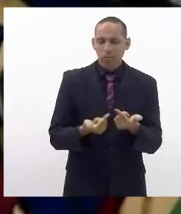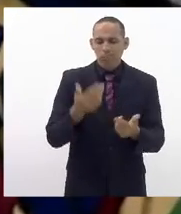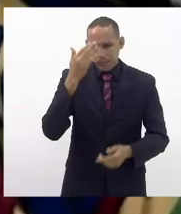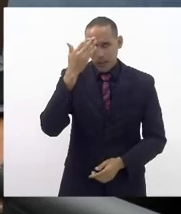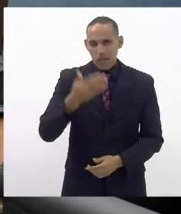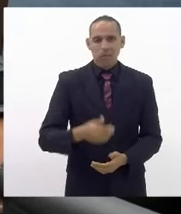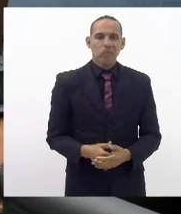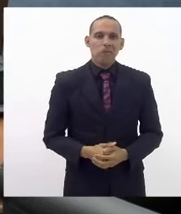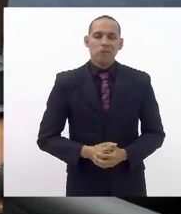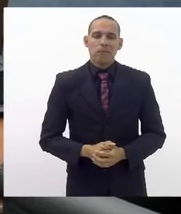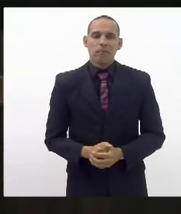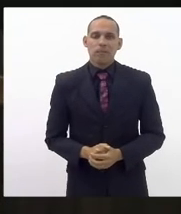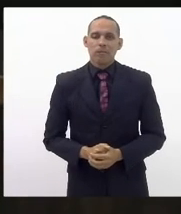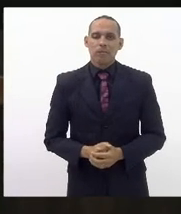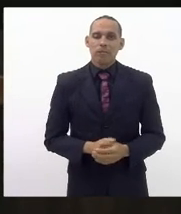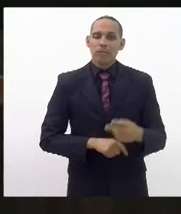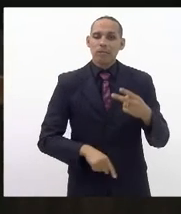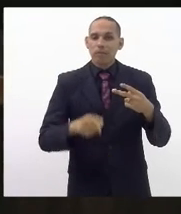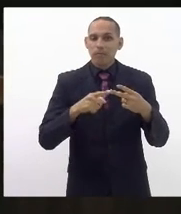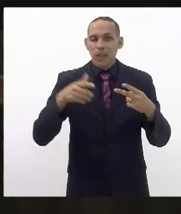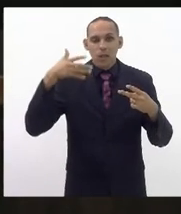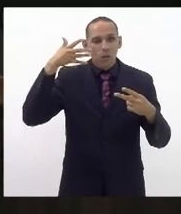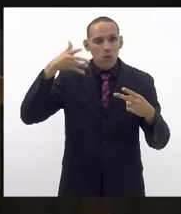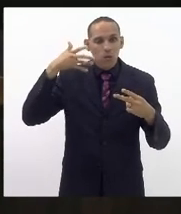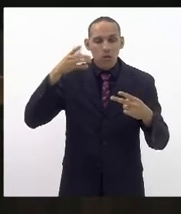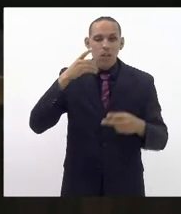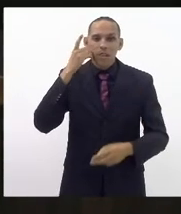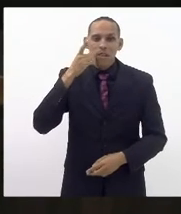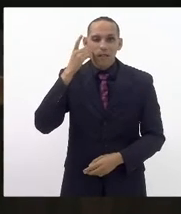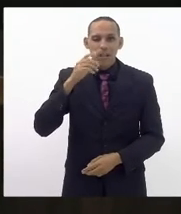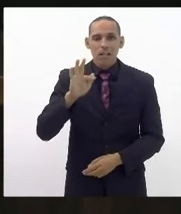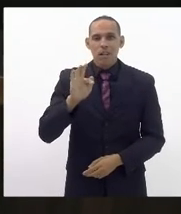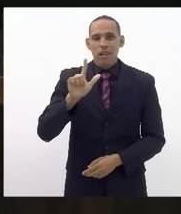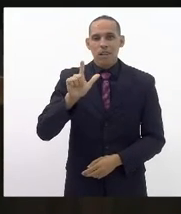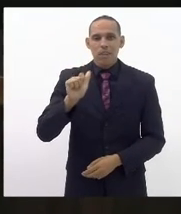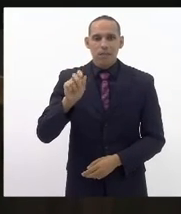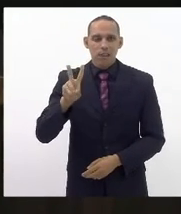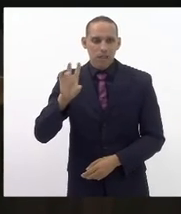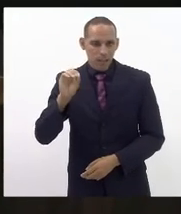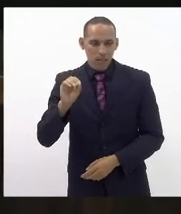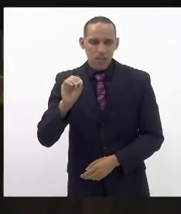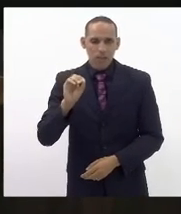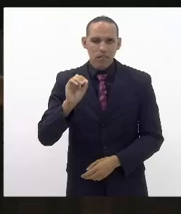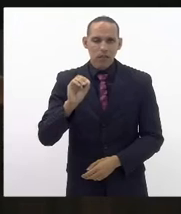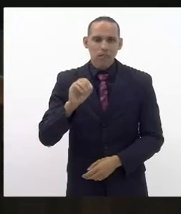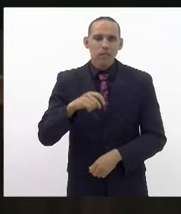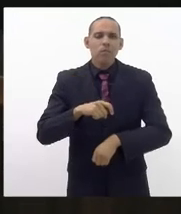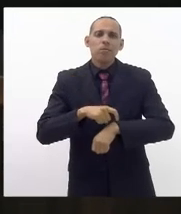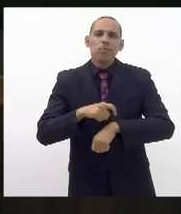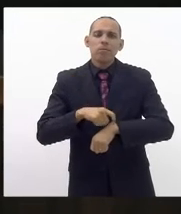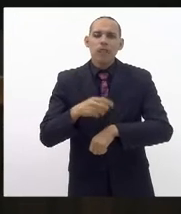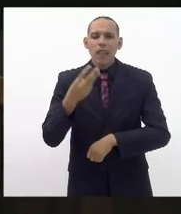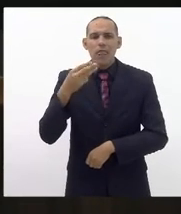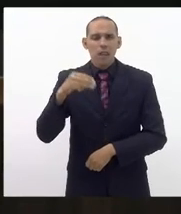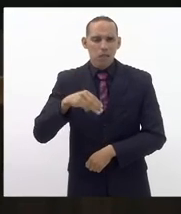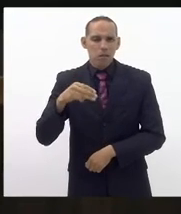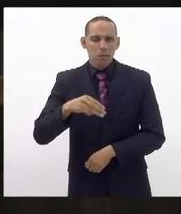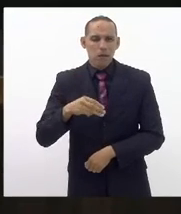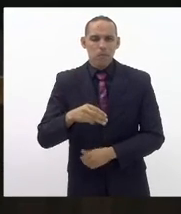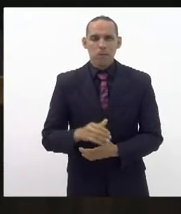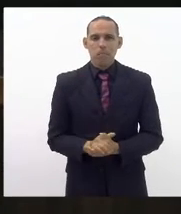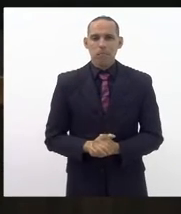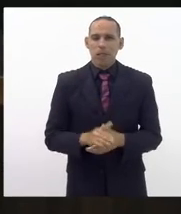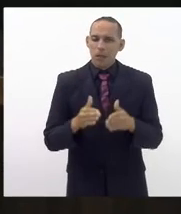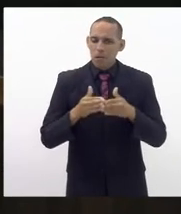obrigada. Próximo orador inscrito é o nobre deputado Flávio Serafini. Eu vou estabelecer 3 minutos para o